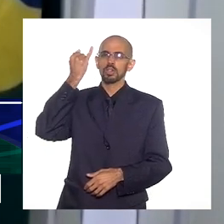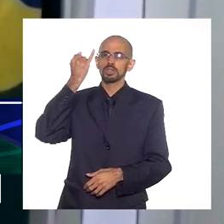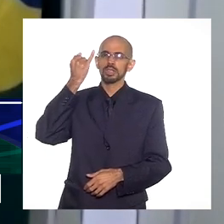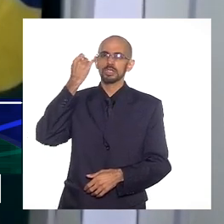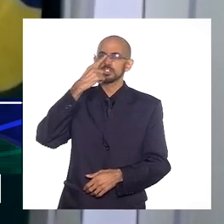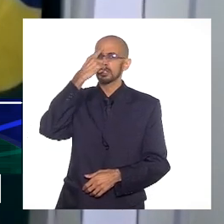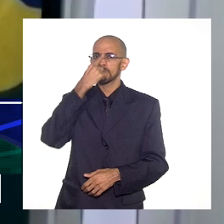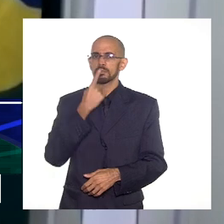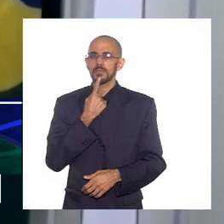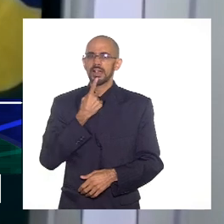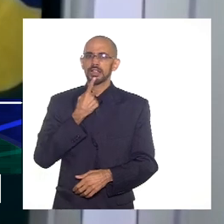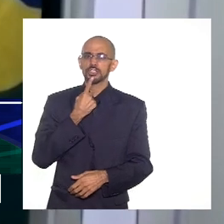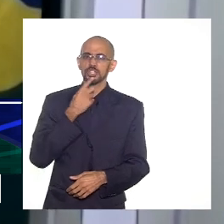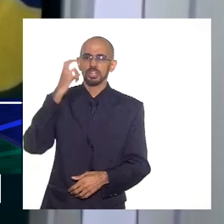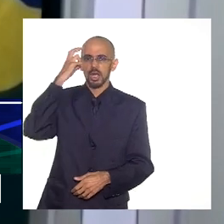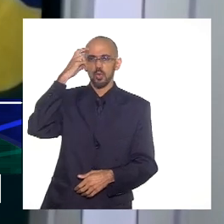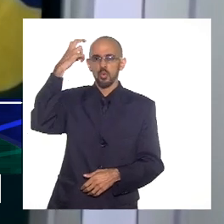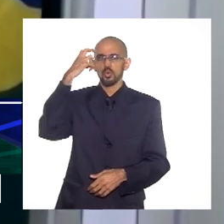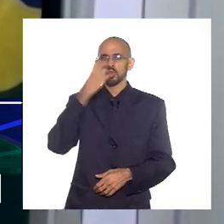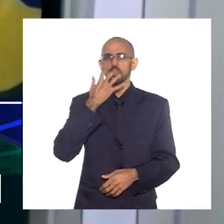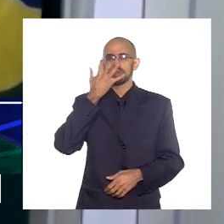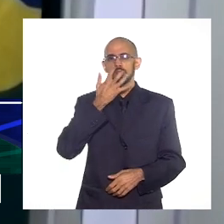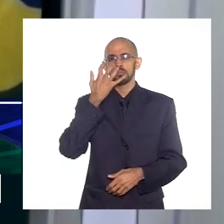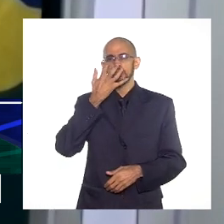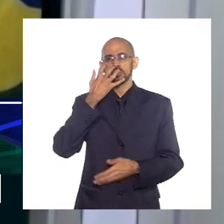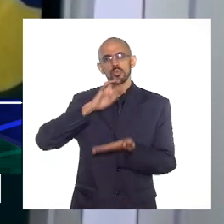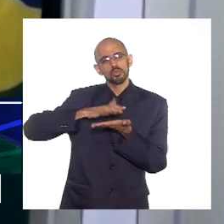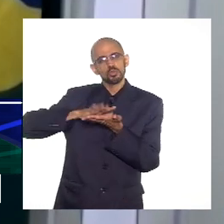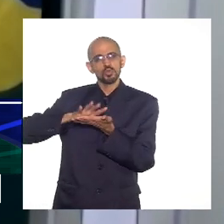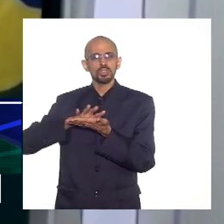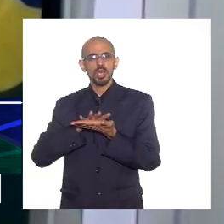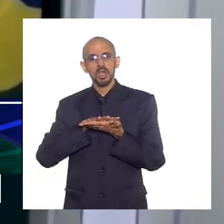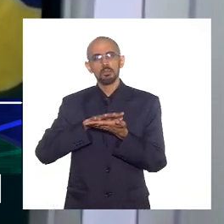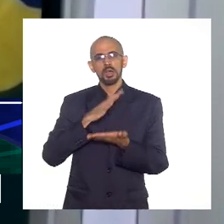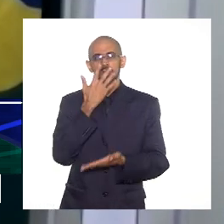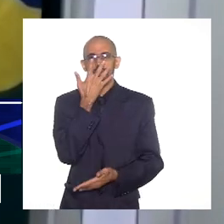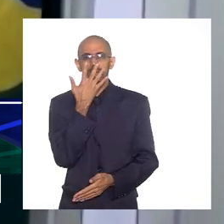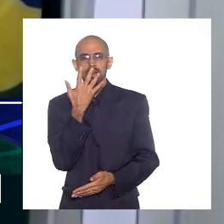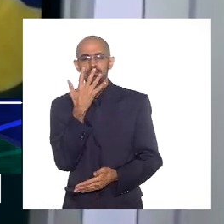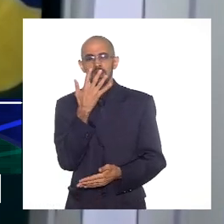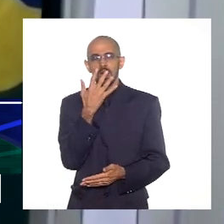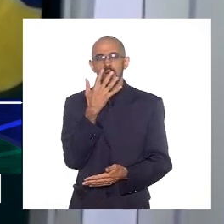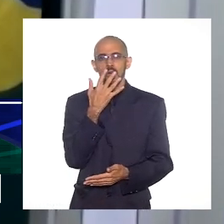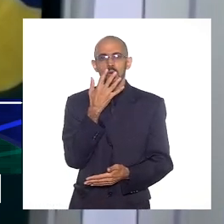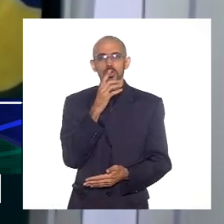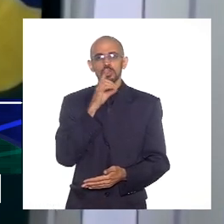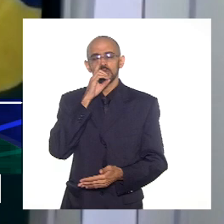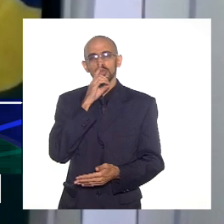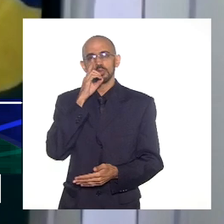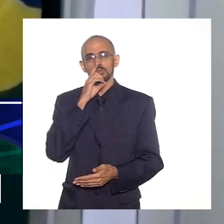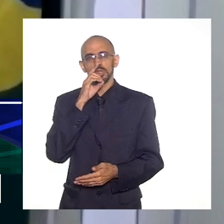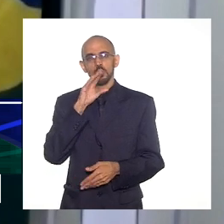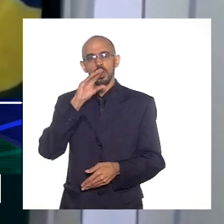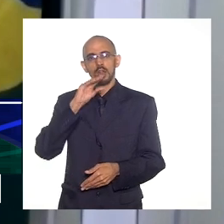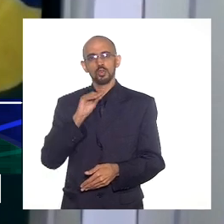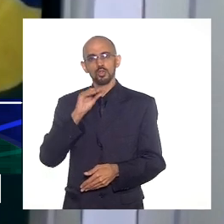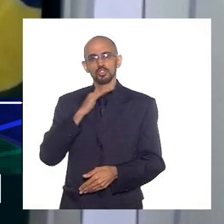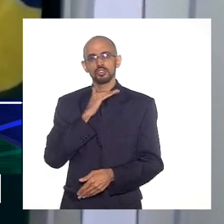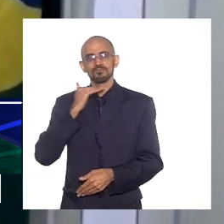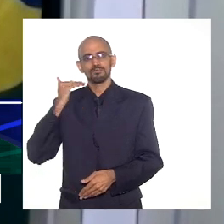cultura, da música, do samba e do carnaval que nós perdemos no domingo à noite. Eu me